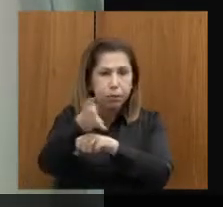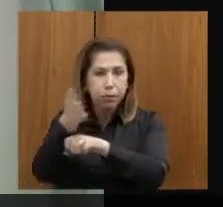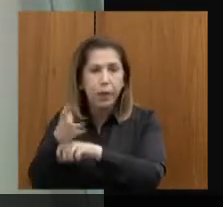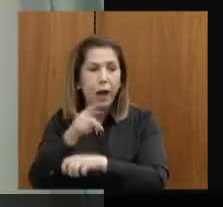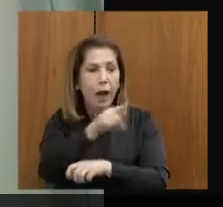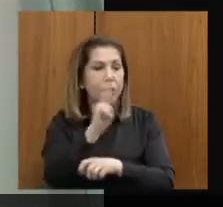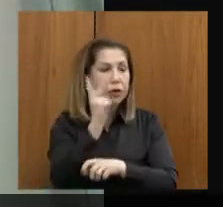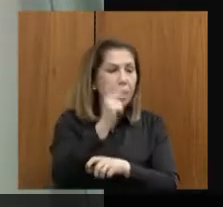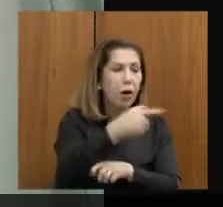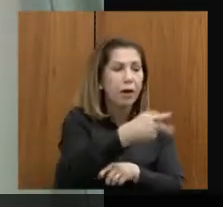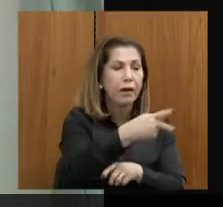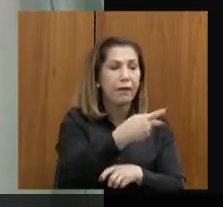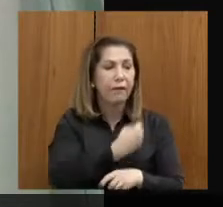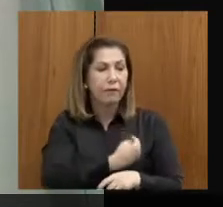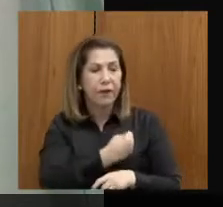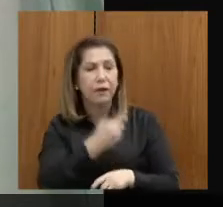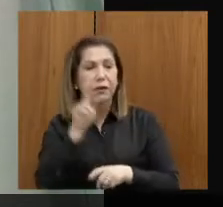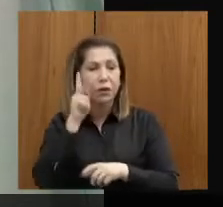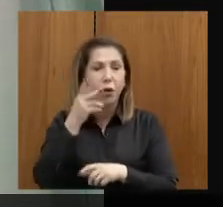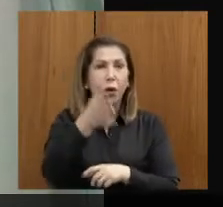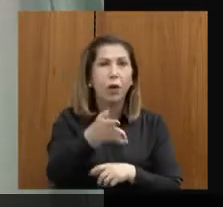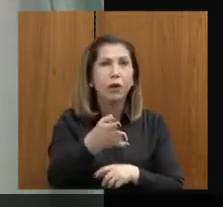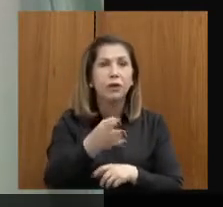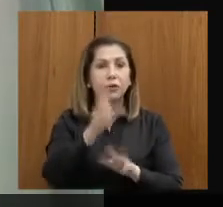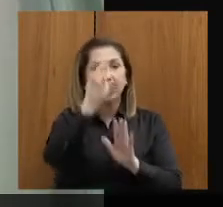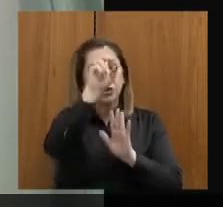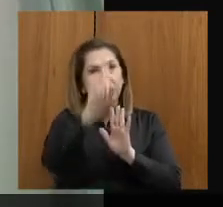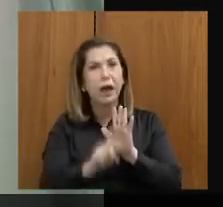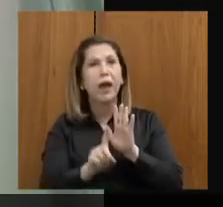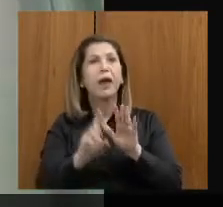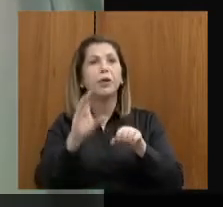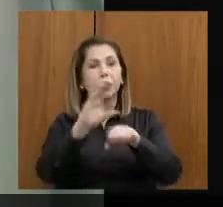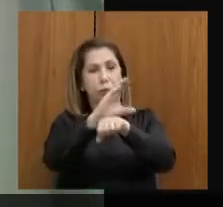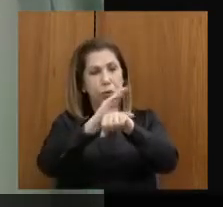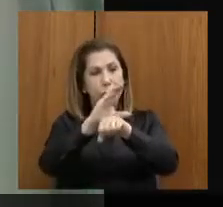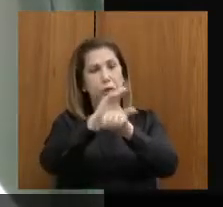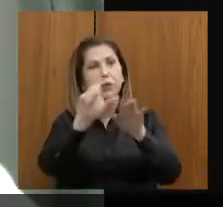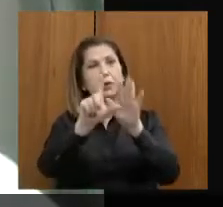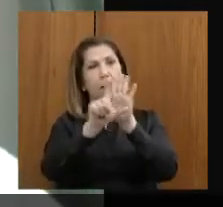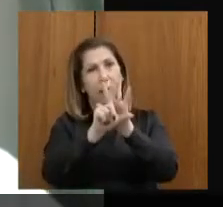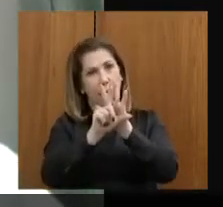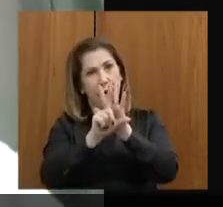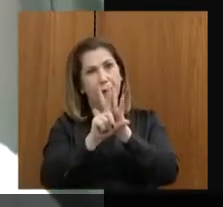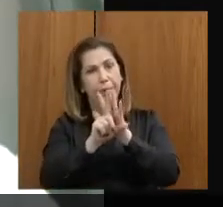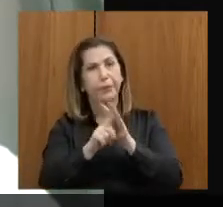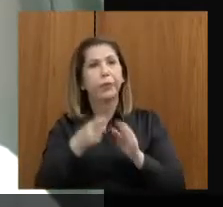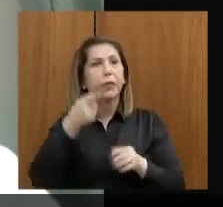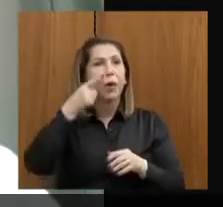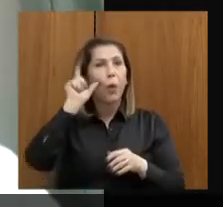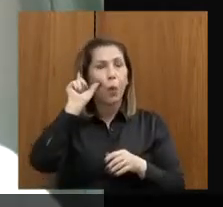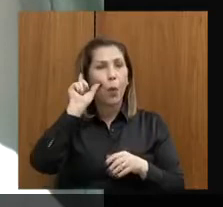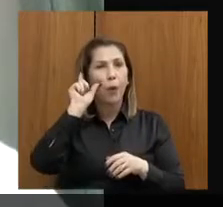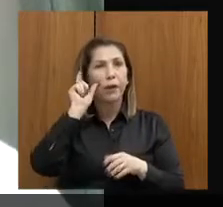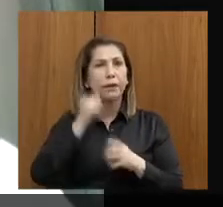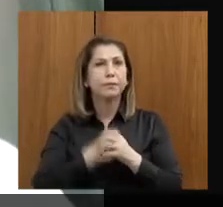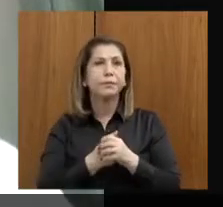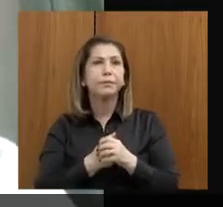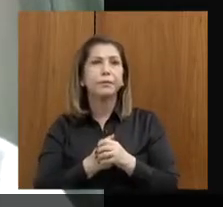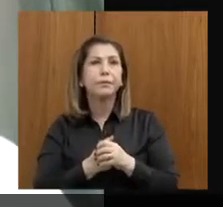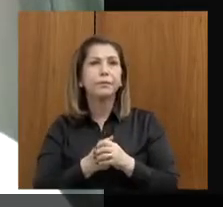falta de ficar social do direito condicionais do danet visualização é ontem por exemplo entendiam